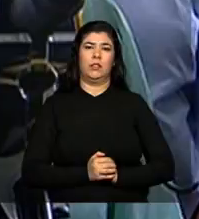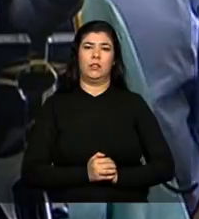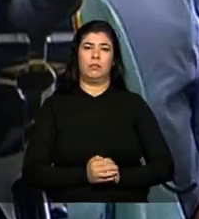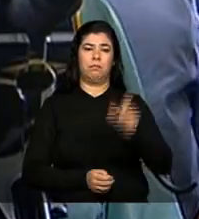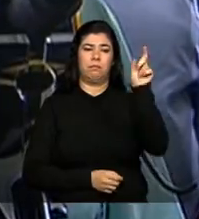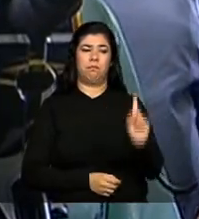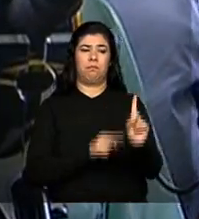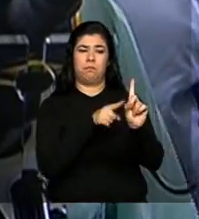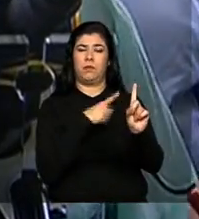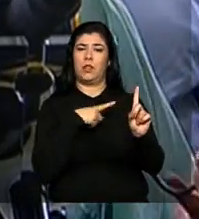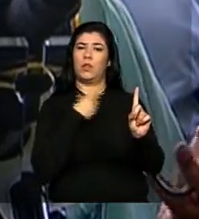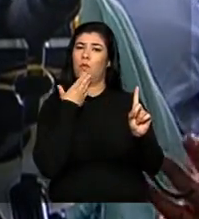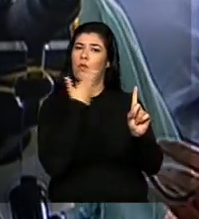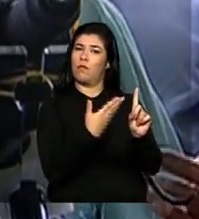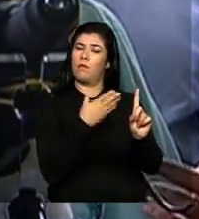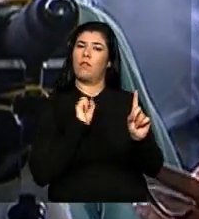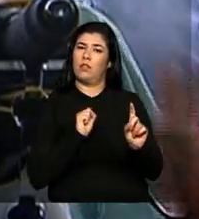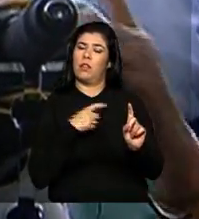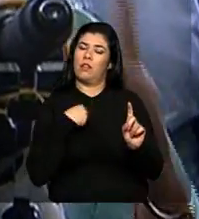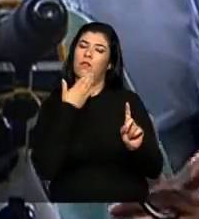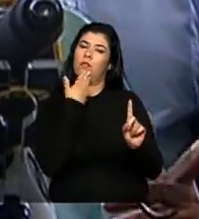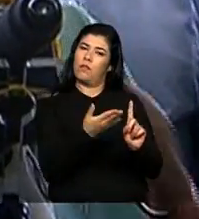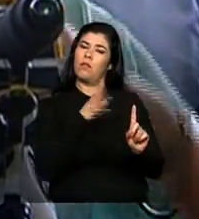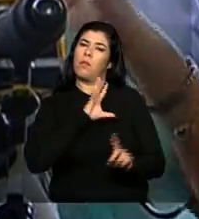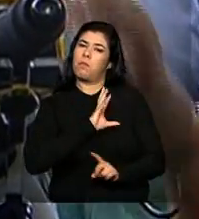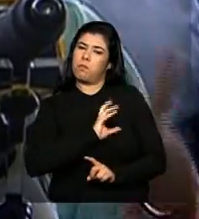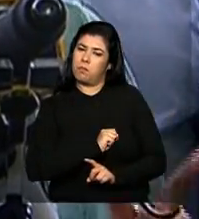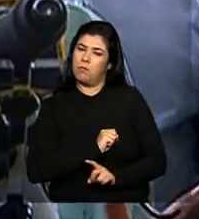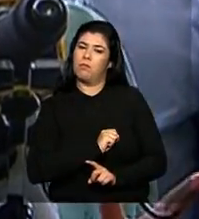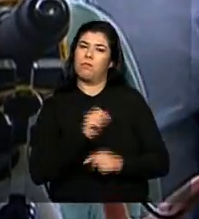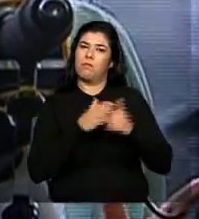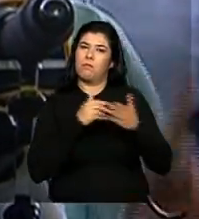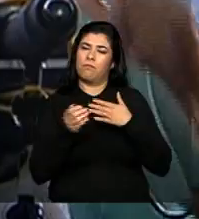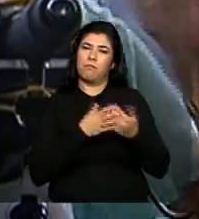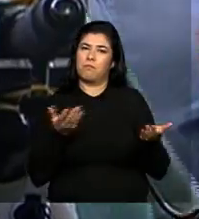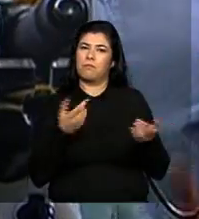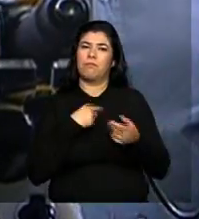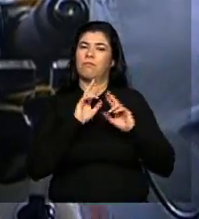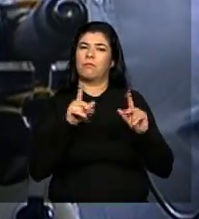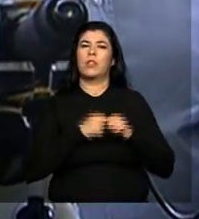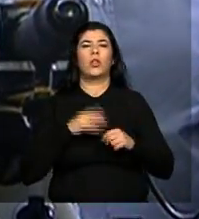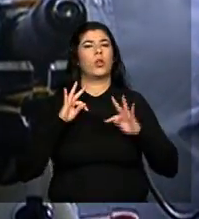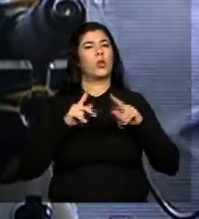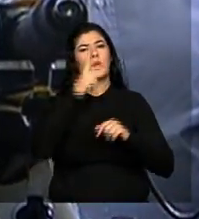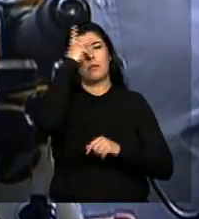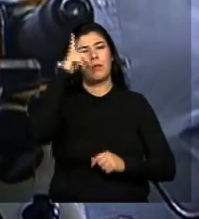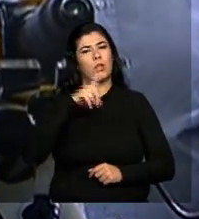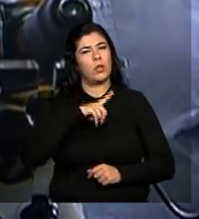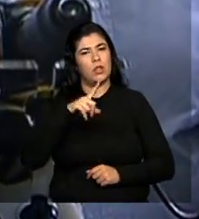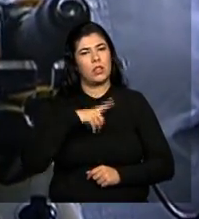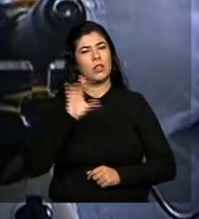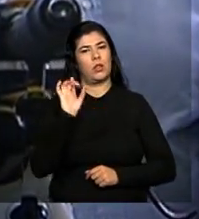por mais que eu seja a favor do amor, viu, gente? Eu sou a favor do amor, a qualquer idade. Acho que todo mundo tem direito,